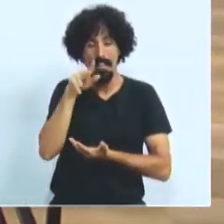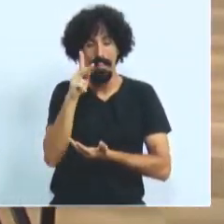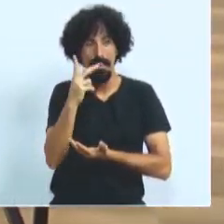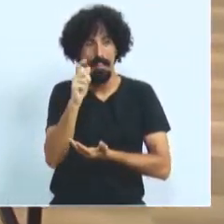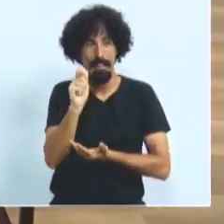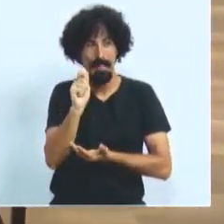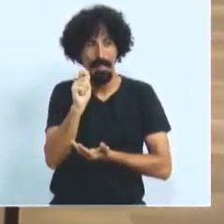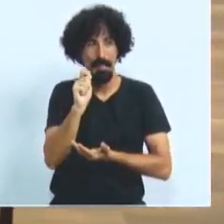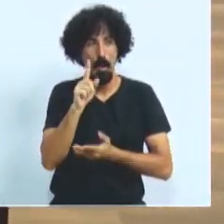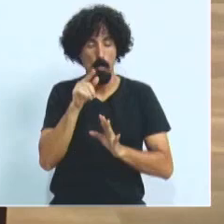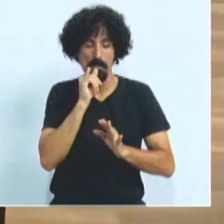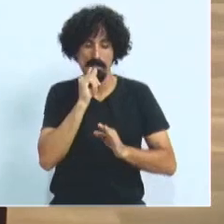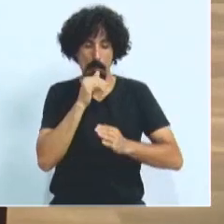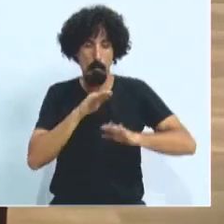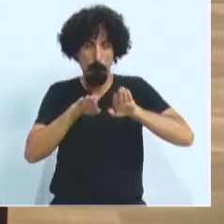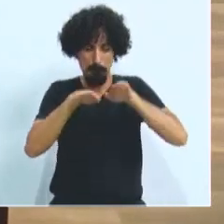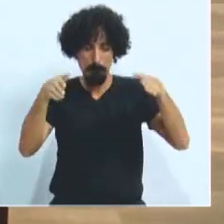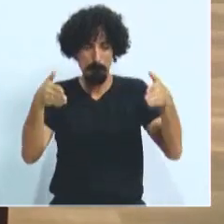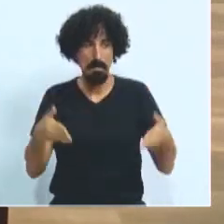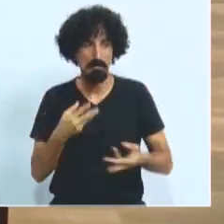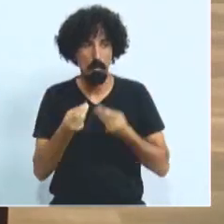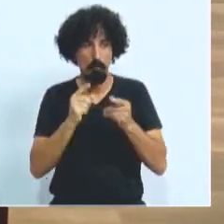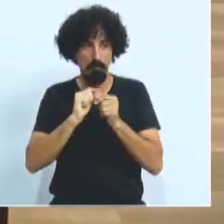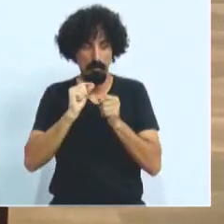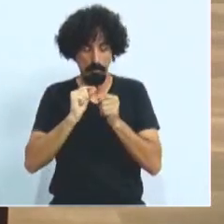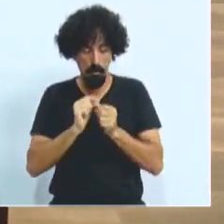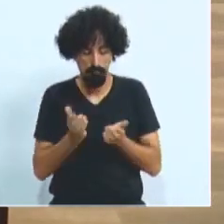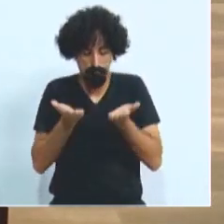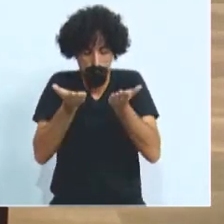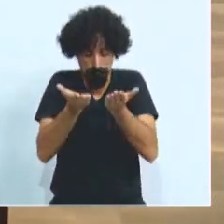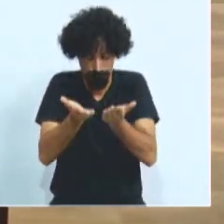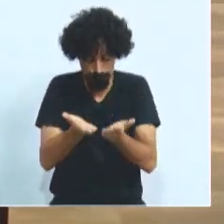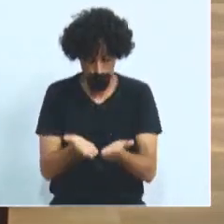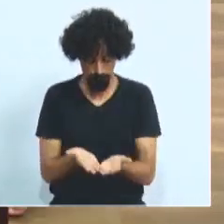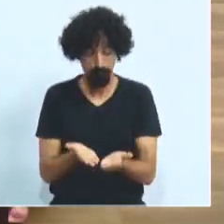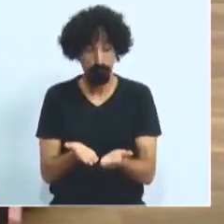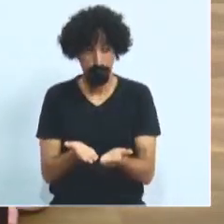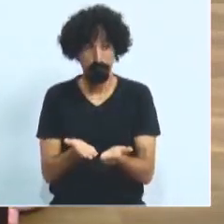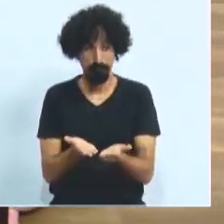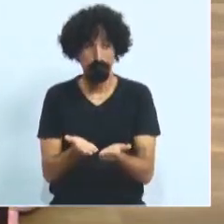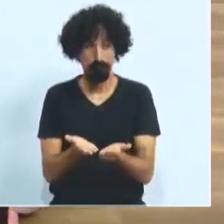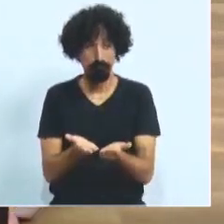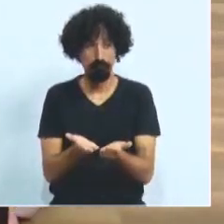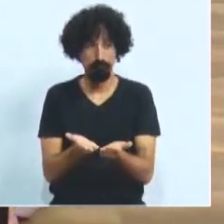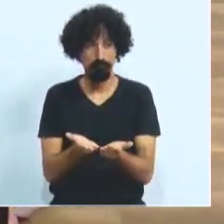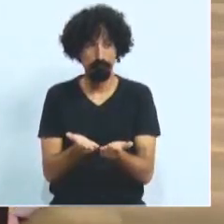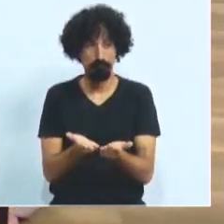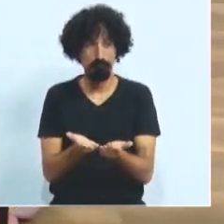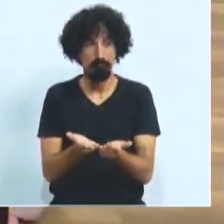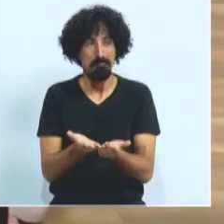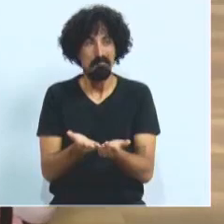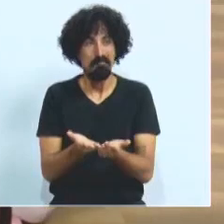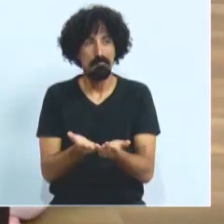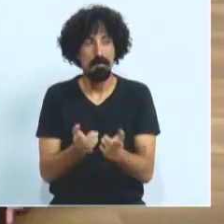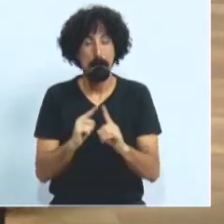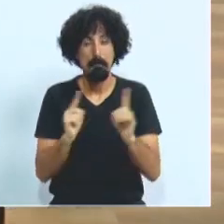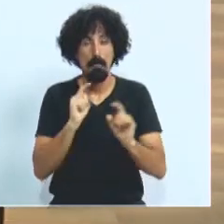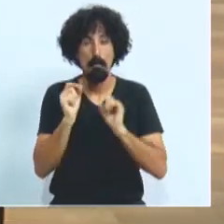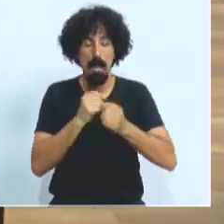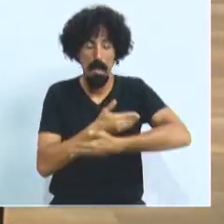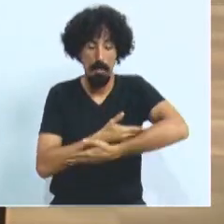na minha casa, uma mesa para colocar a criança. Na superfície fica bem mais fácil. Mas a criança, ó, em